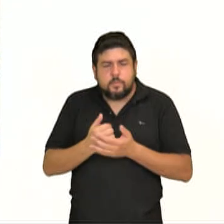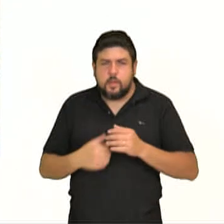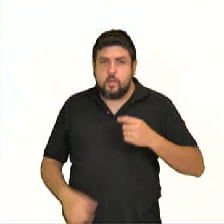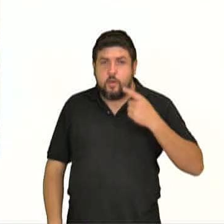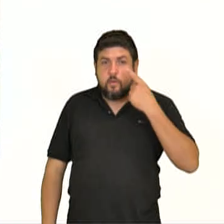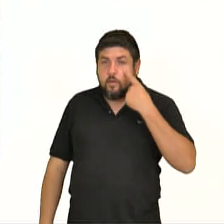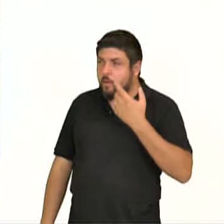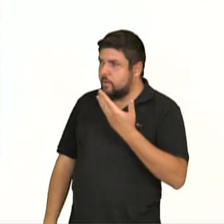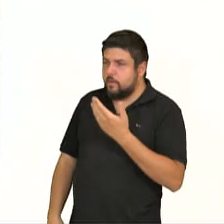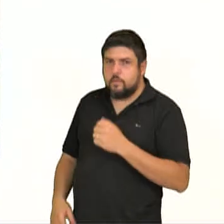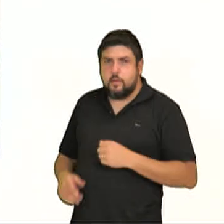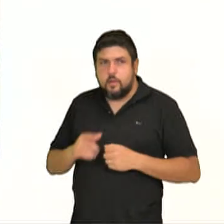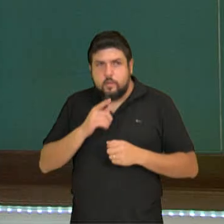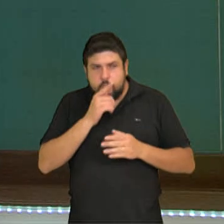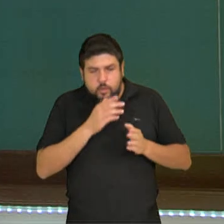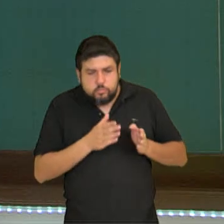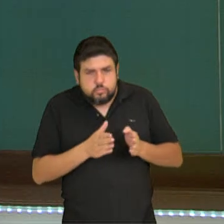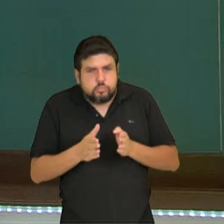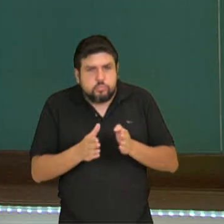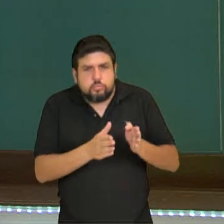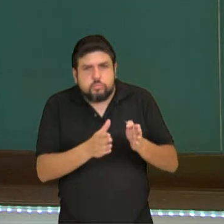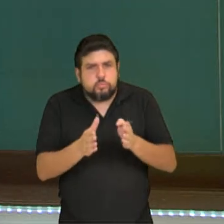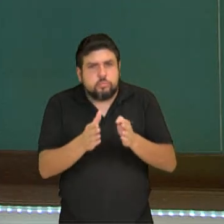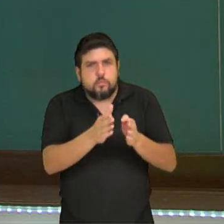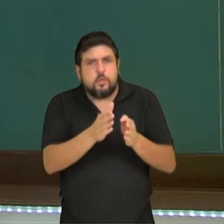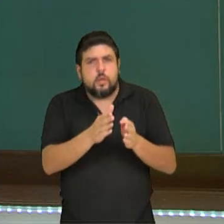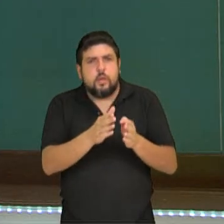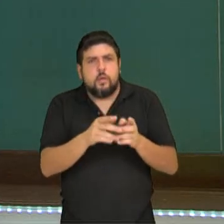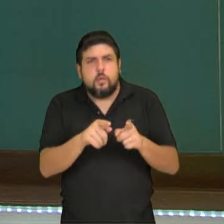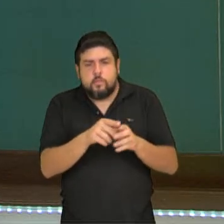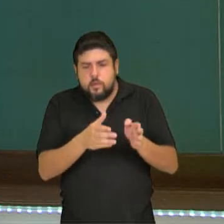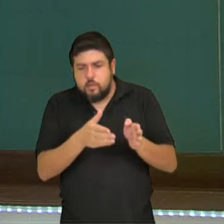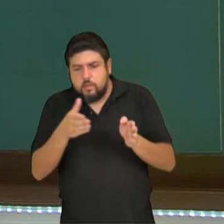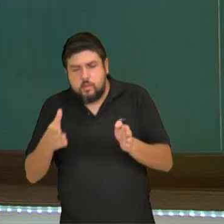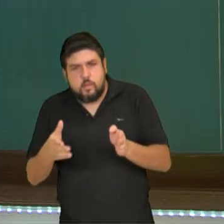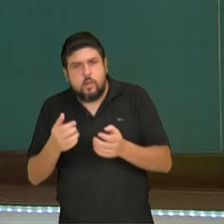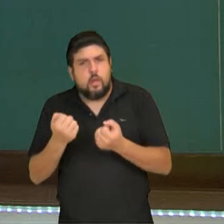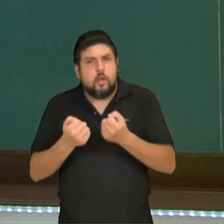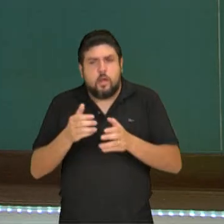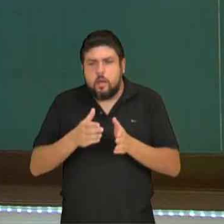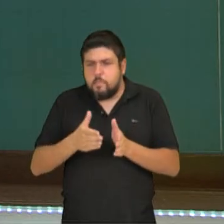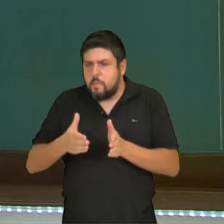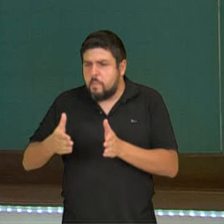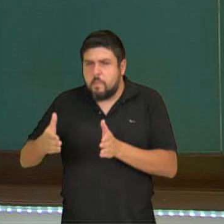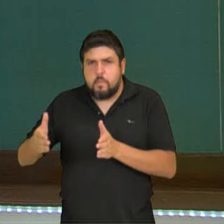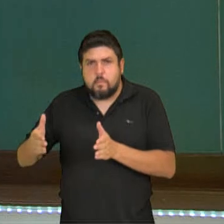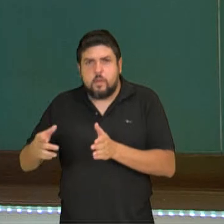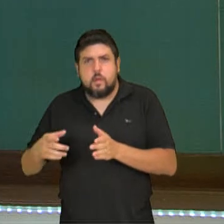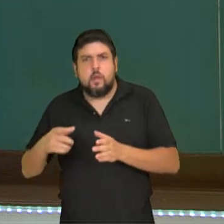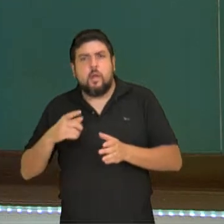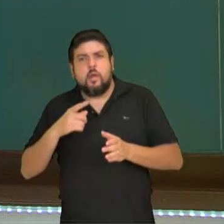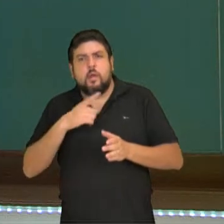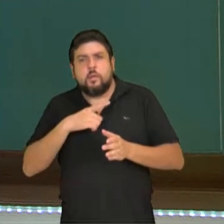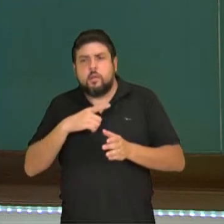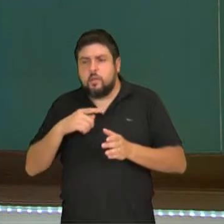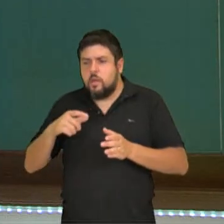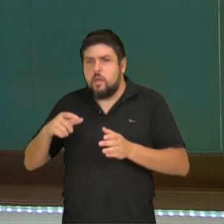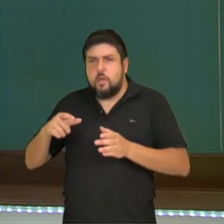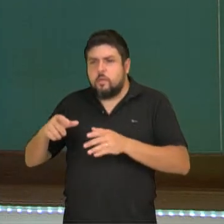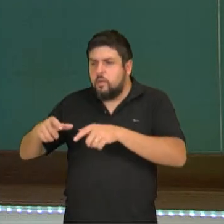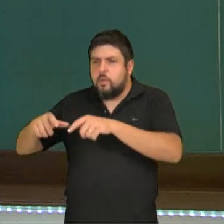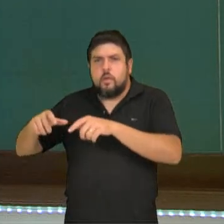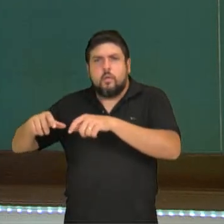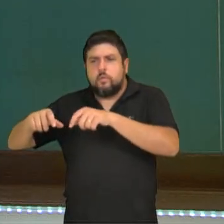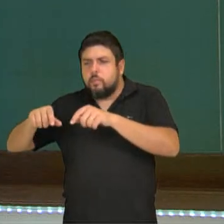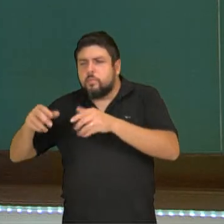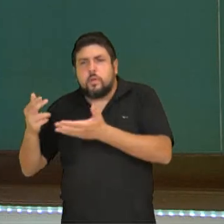só, aqui o rio, olha que legal, fez o rio aqui, estacionamento, a estação, fez até o campo de futebol, que deve ter próximo da